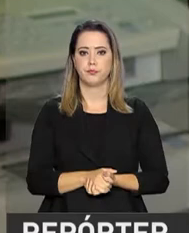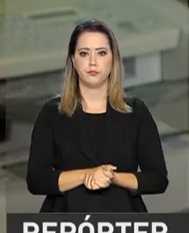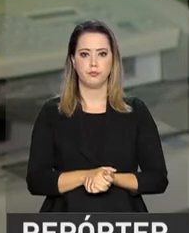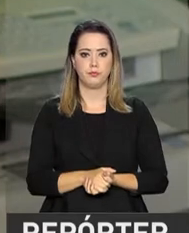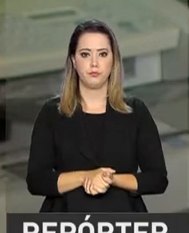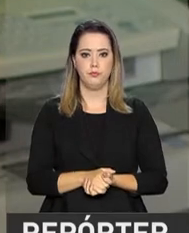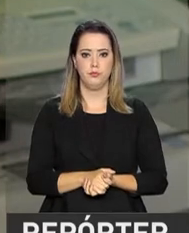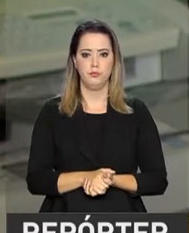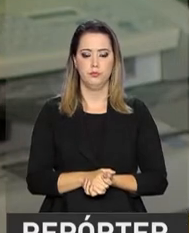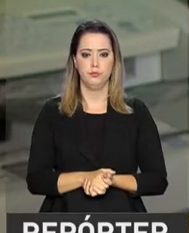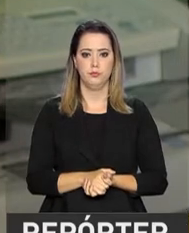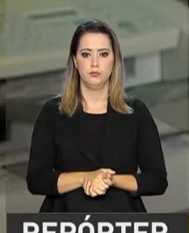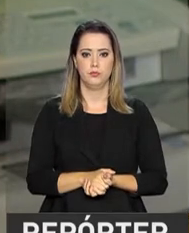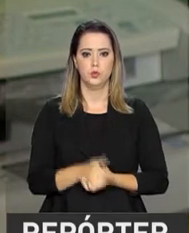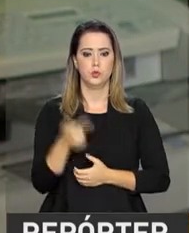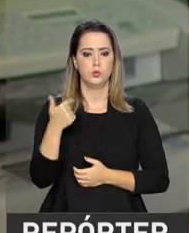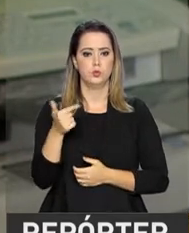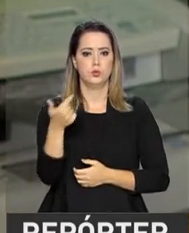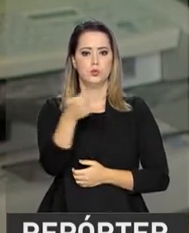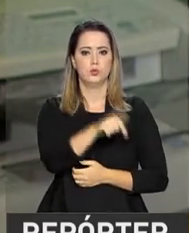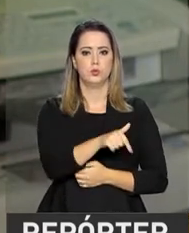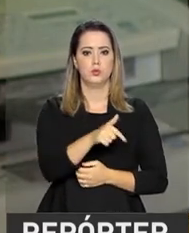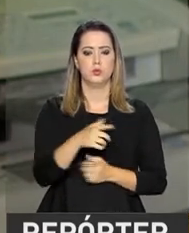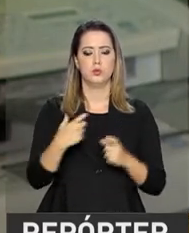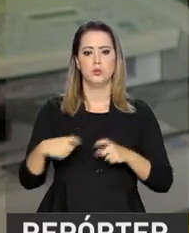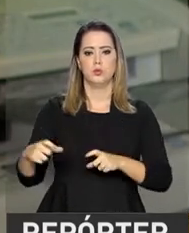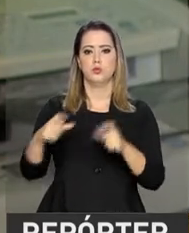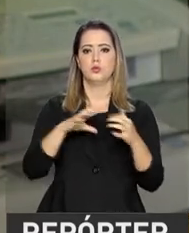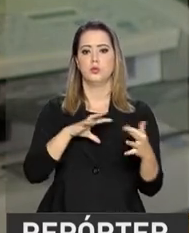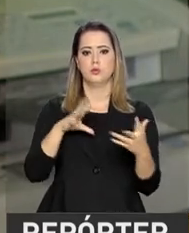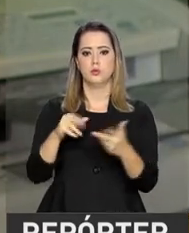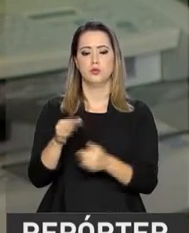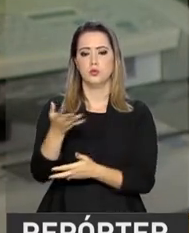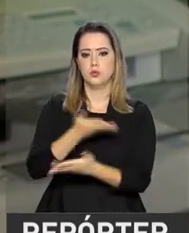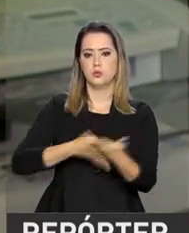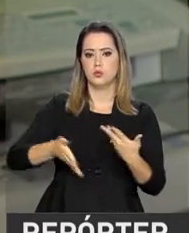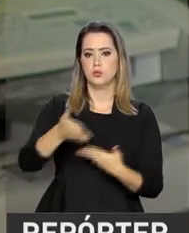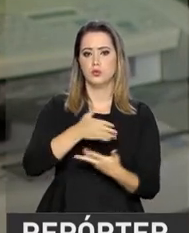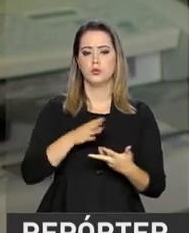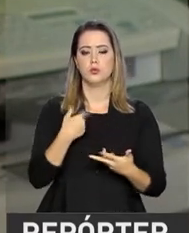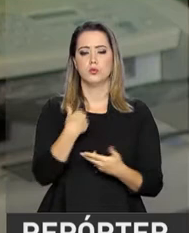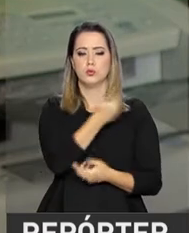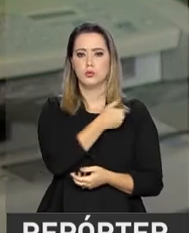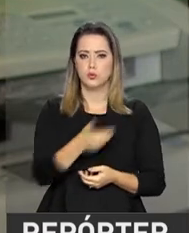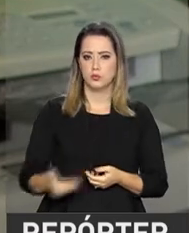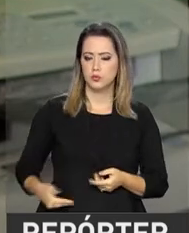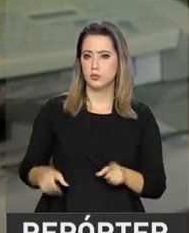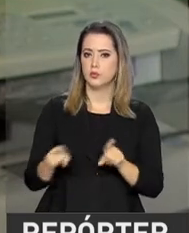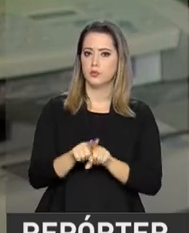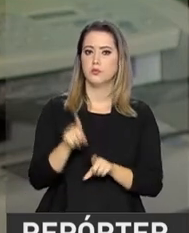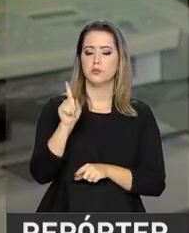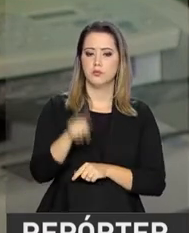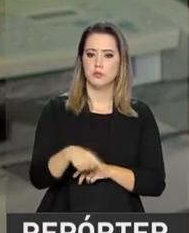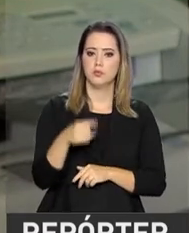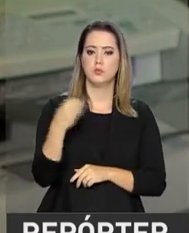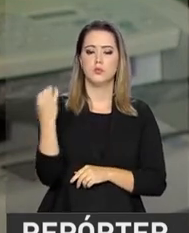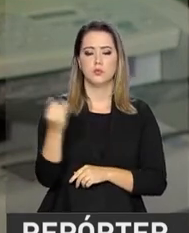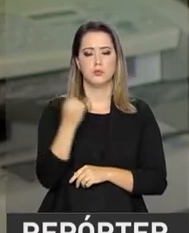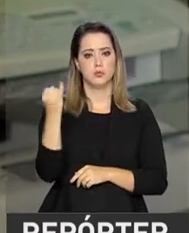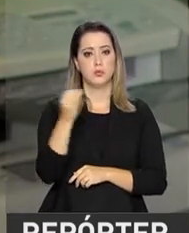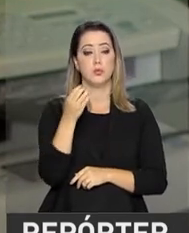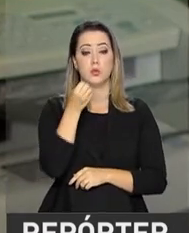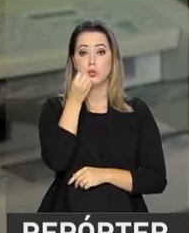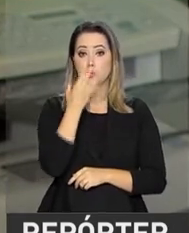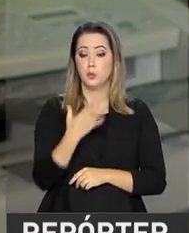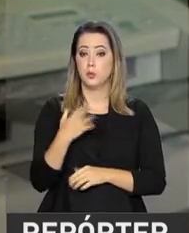nenhum lugar do mundo envolvendo todas as informações de todos esses órgãos governamentais então isso vai ser muito bom